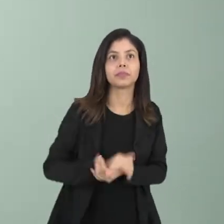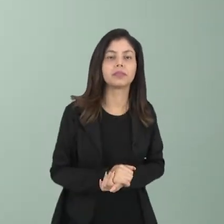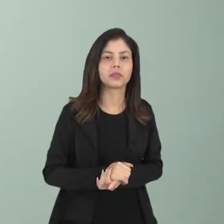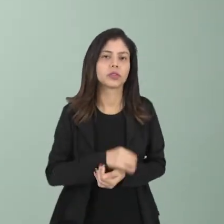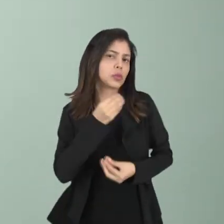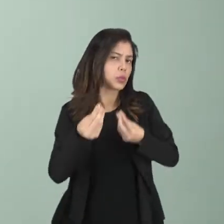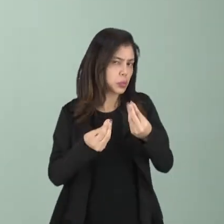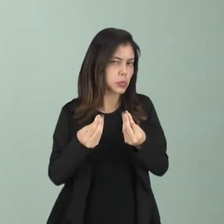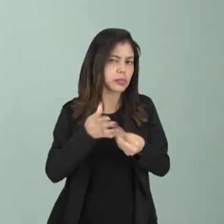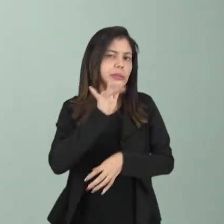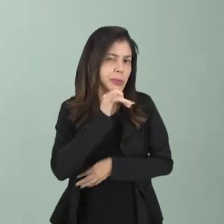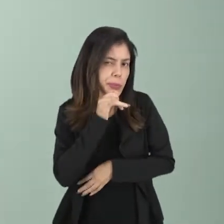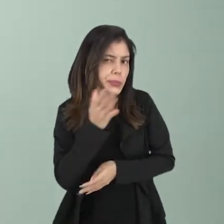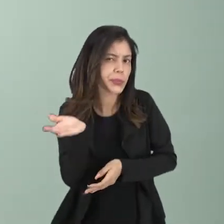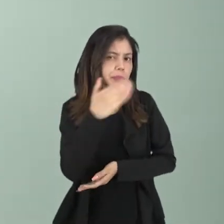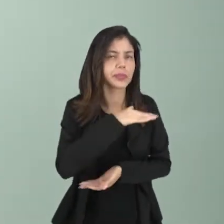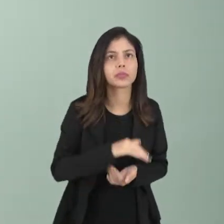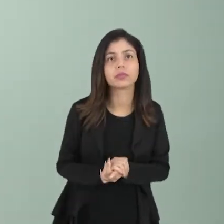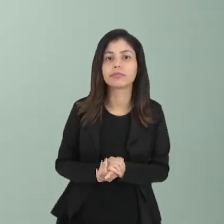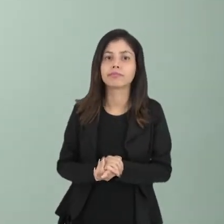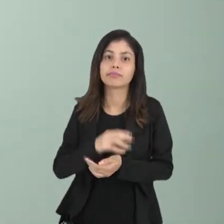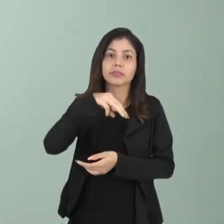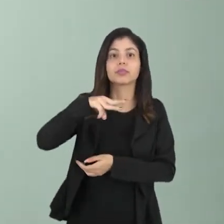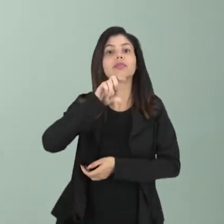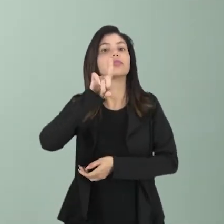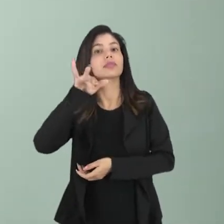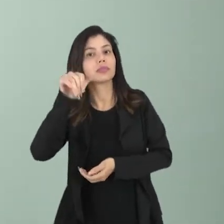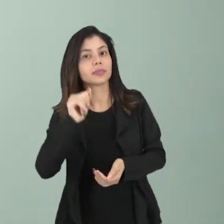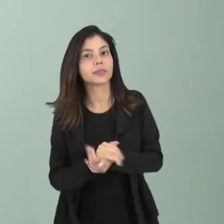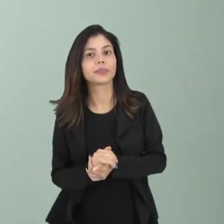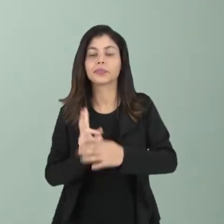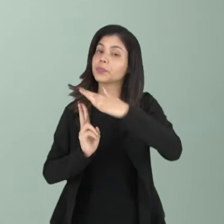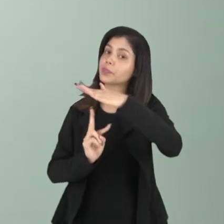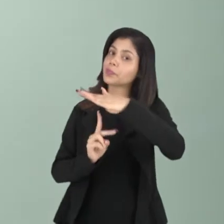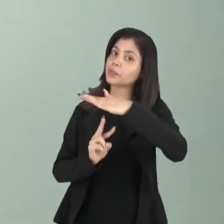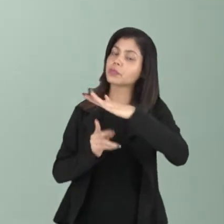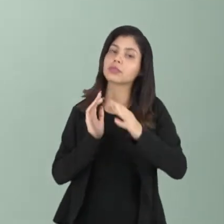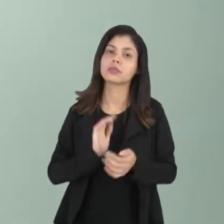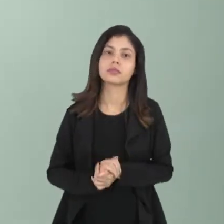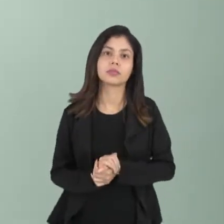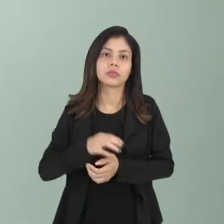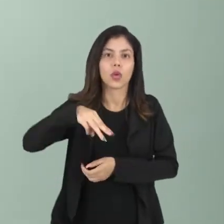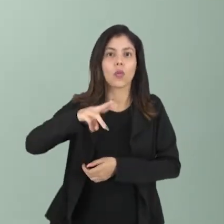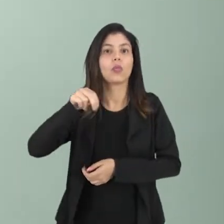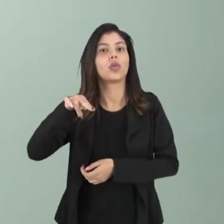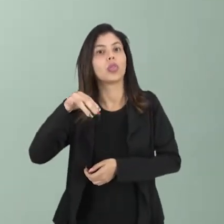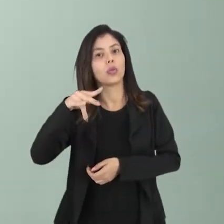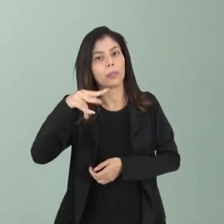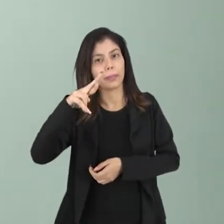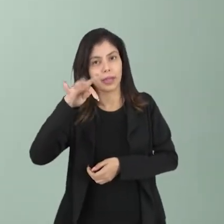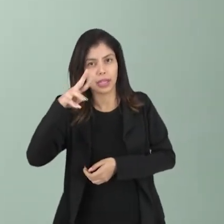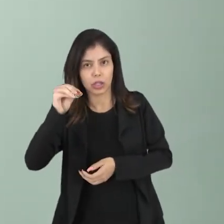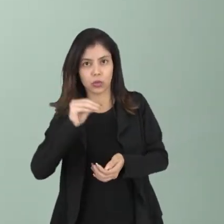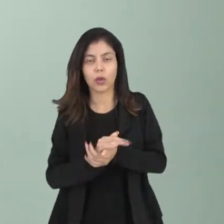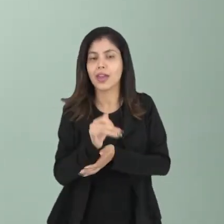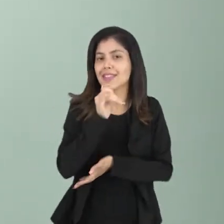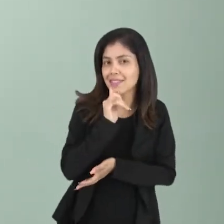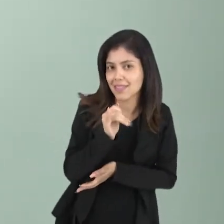materializada. Vamos a alguns exemplos? Museus, praças, monumentos